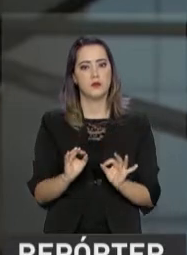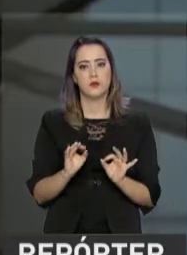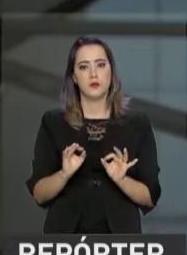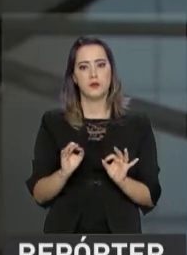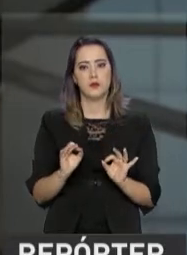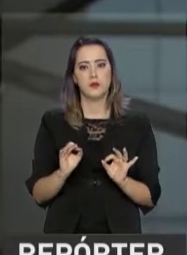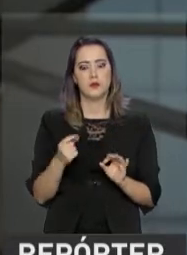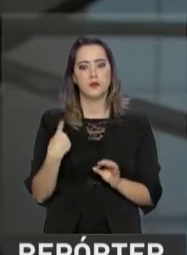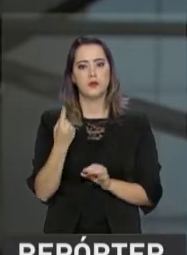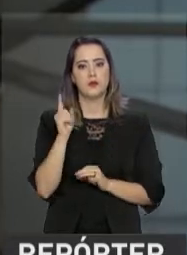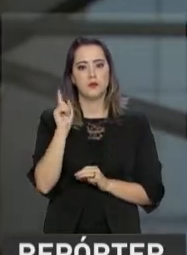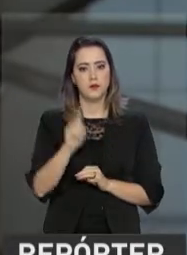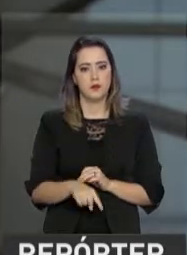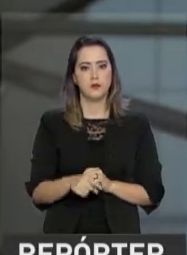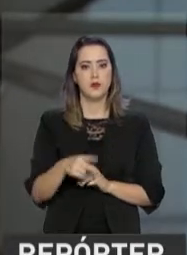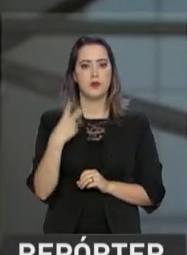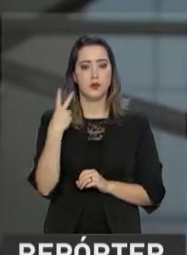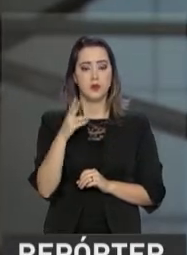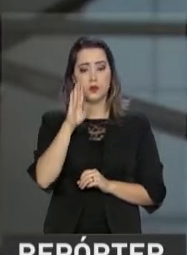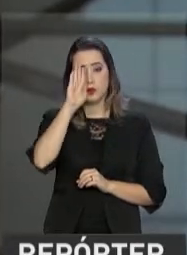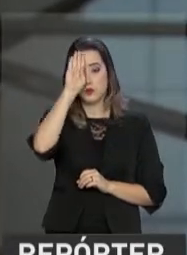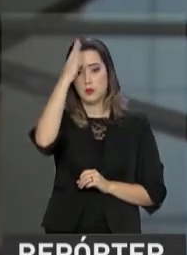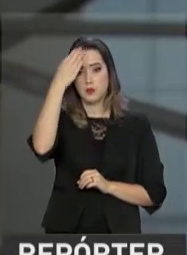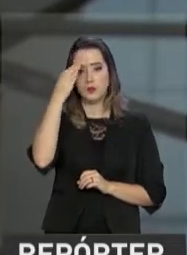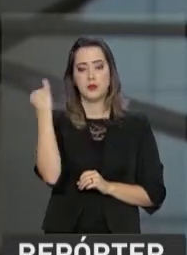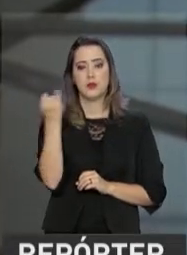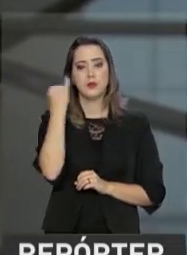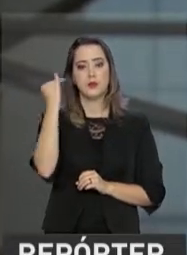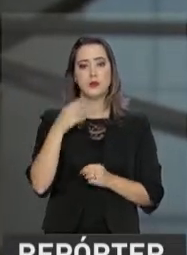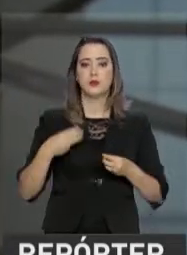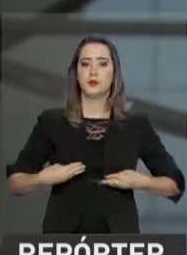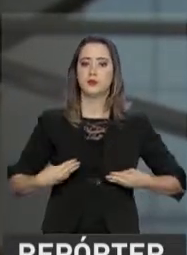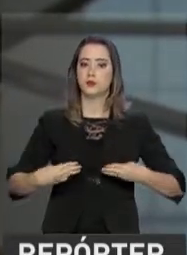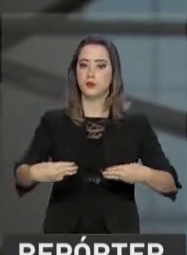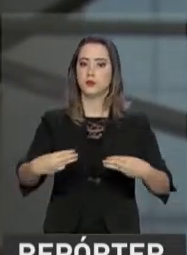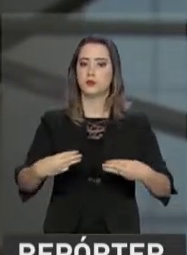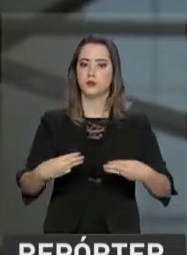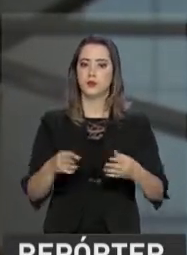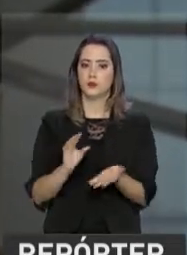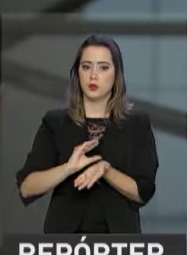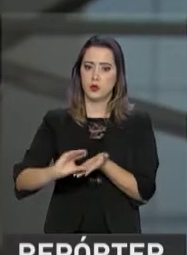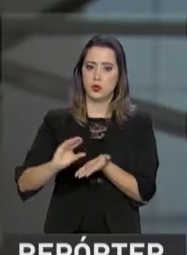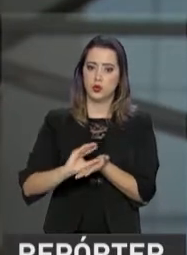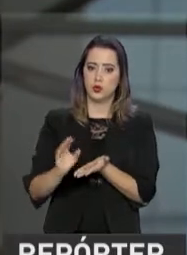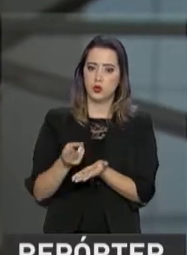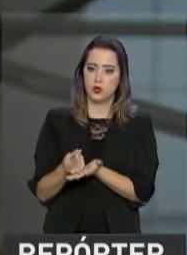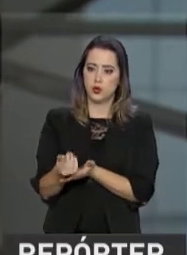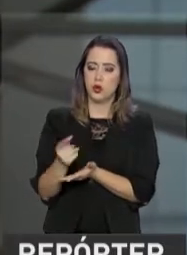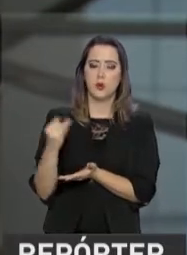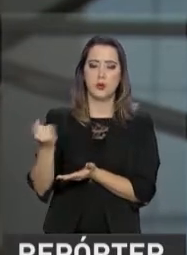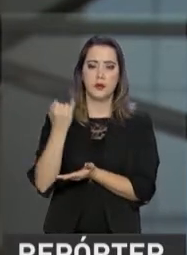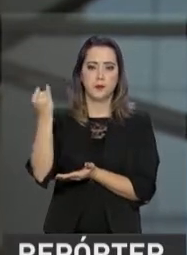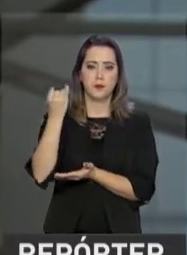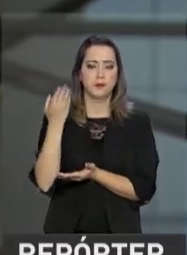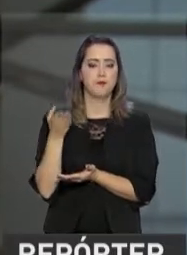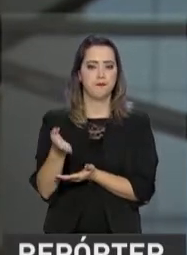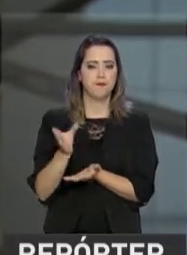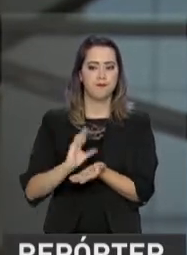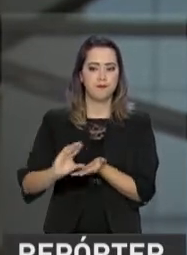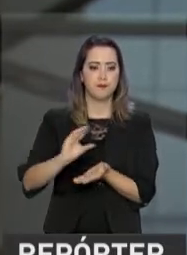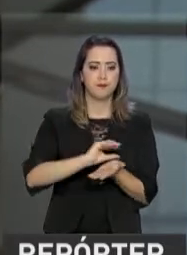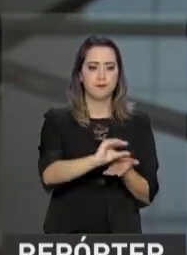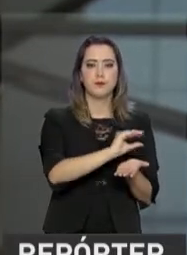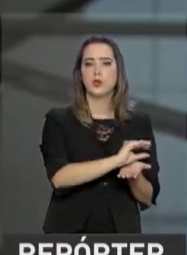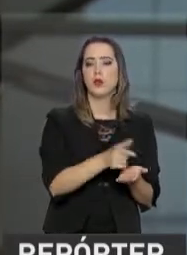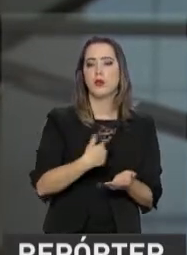a cultura e portanto a sociedade e que é muito mais estruturado muito mais organizado tem uma capacidade de gestão e de